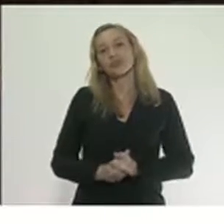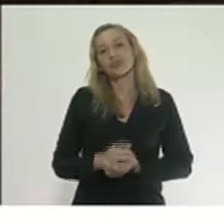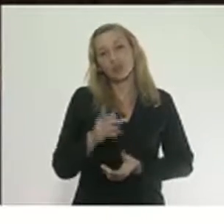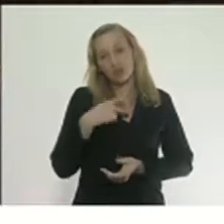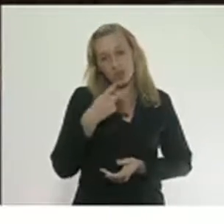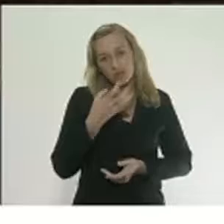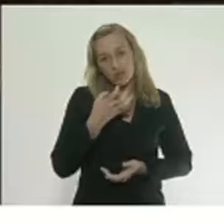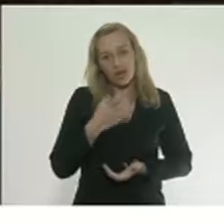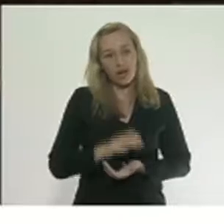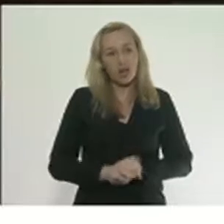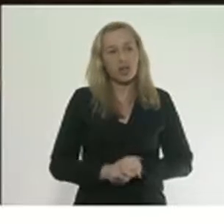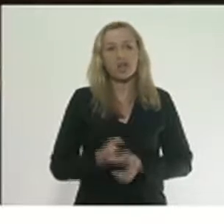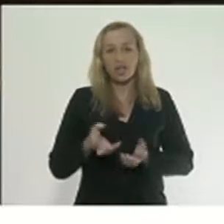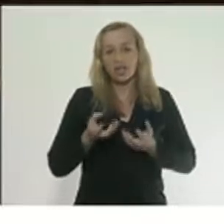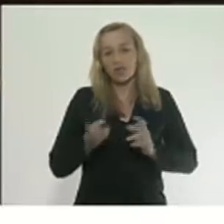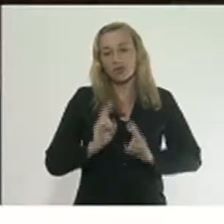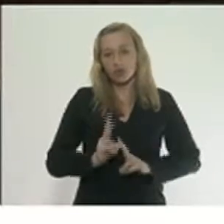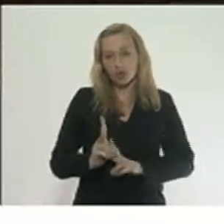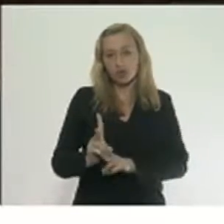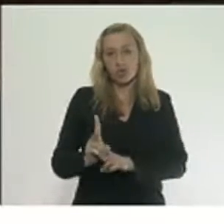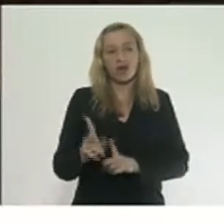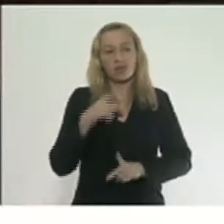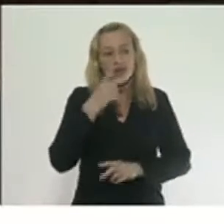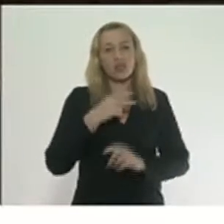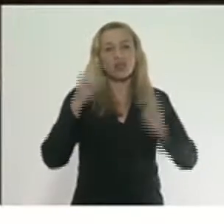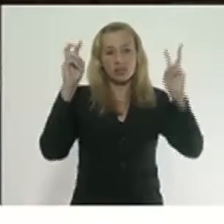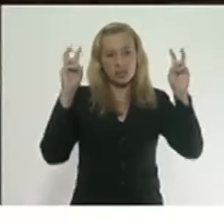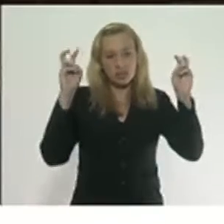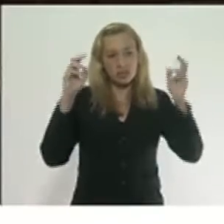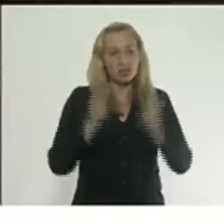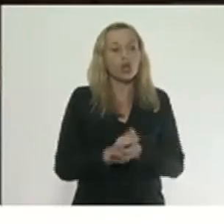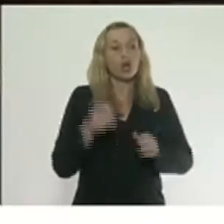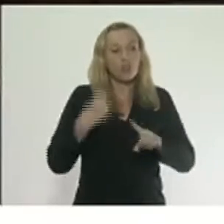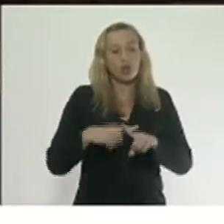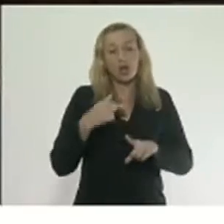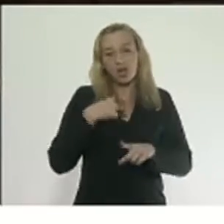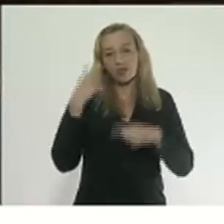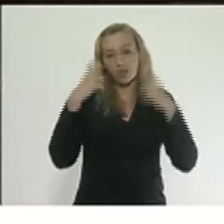considerações e quero continuar abordando este tema, porque realmente eu estou muito preocupado.